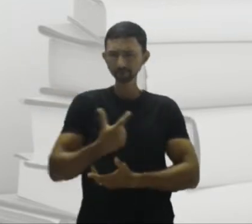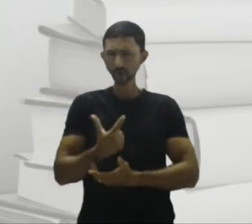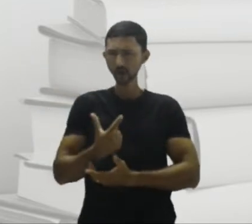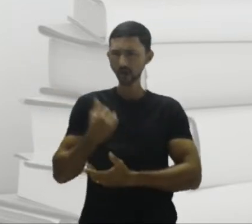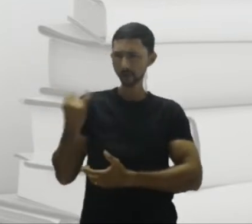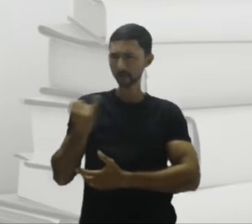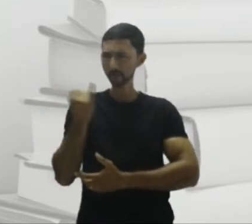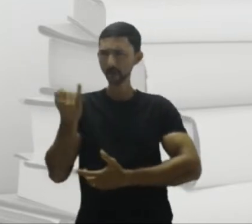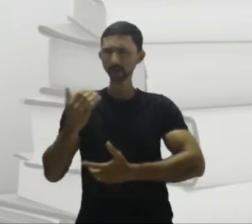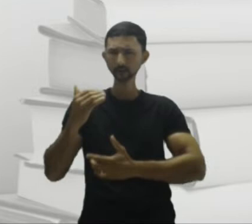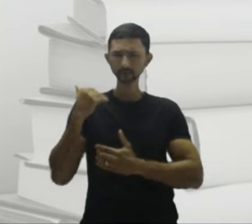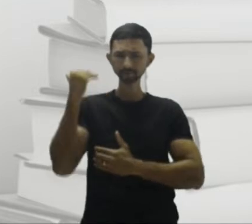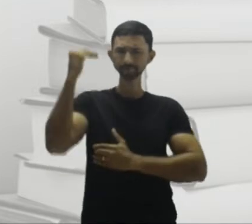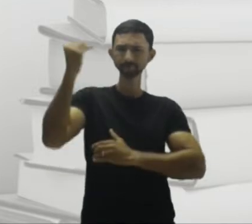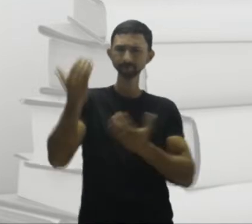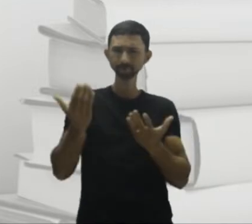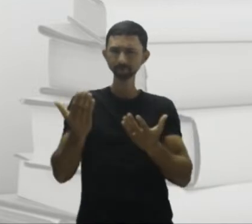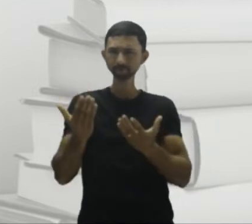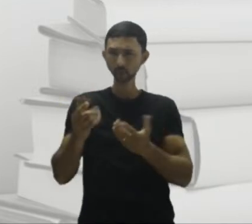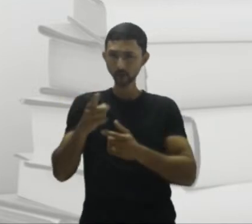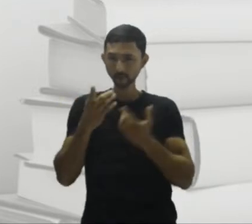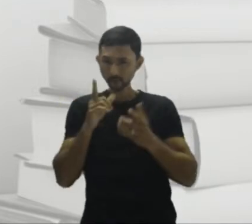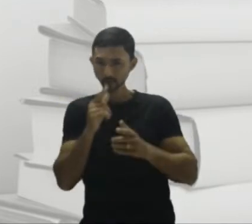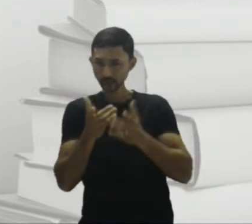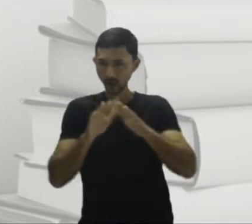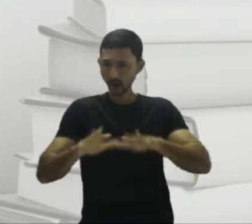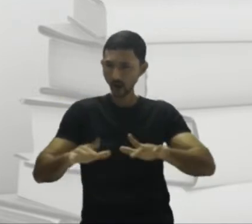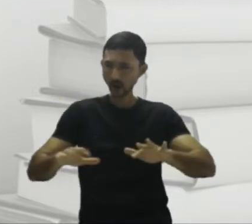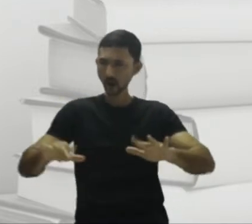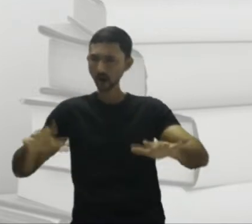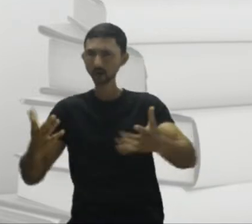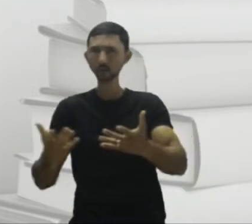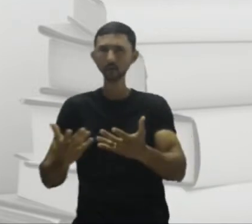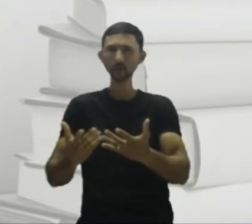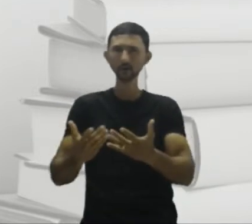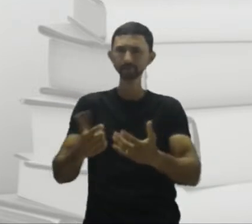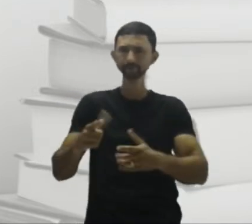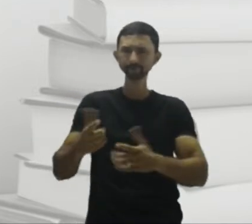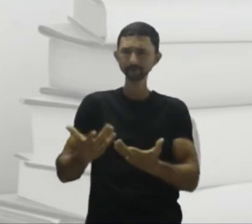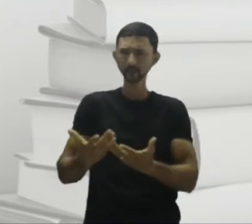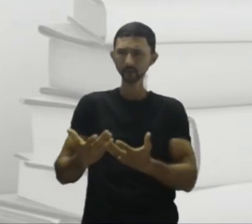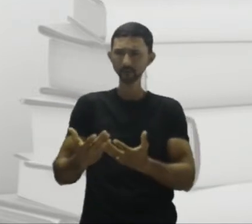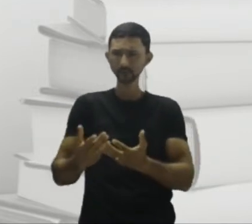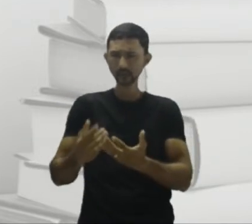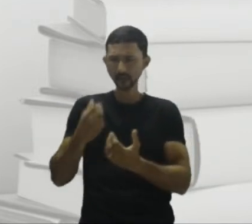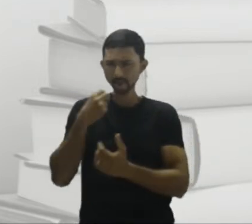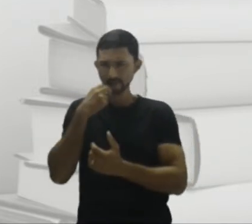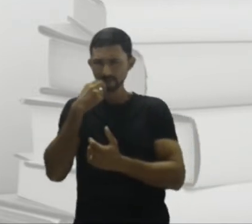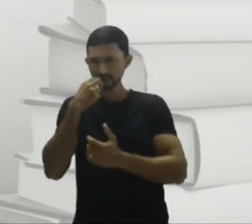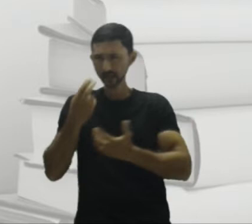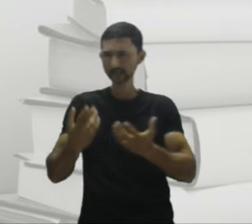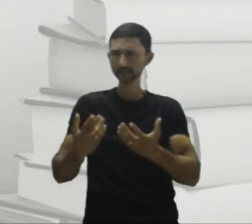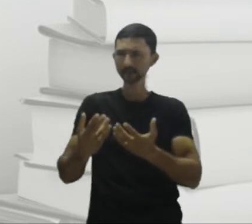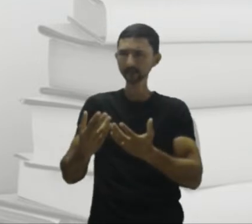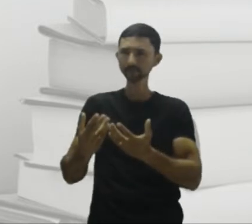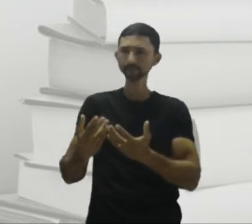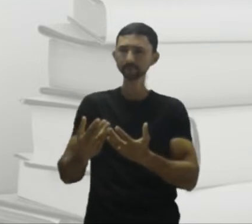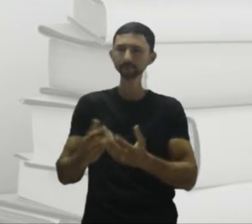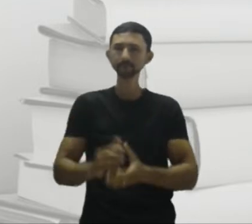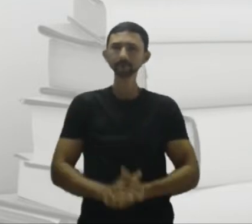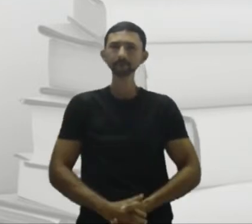grandíloco e corrente, porque de vossas águas Febo ordene que não tenham inveja as de